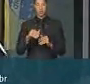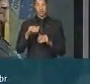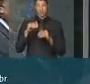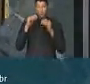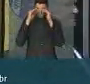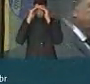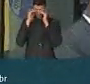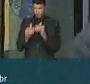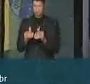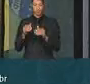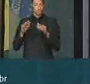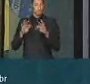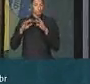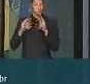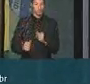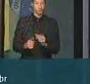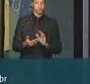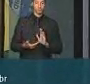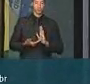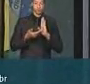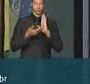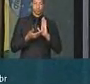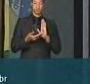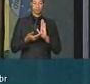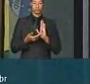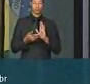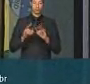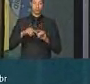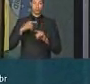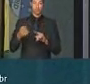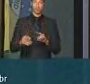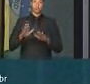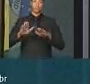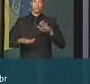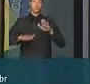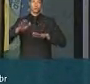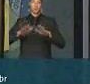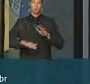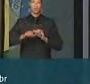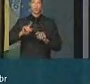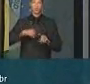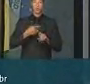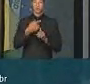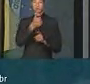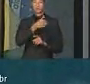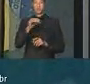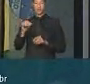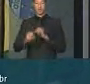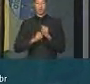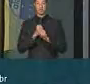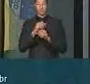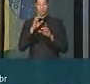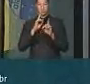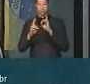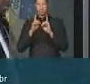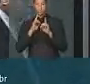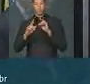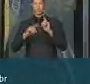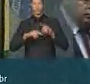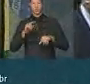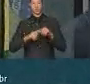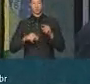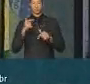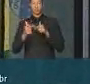submissão completa do parlamento após as vezes mais de uma década discutindo uma matéria